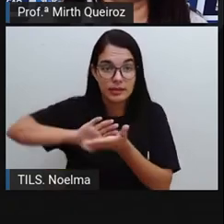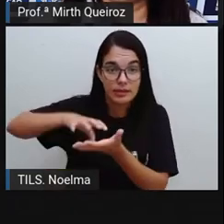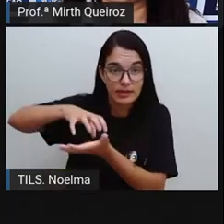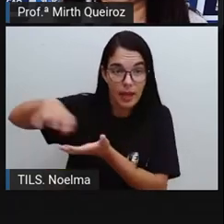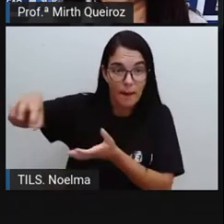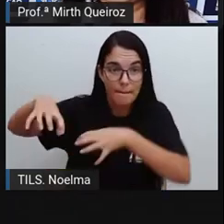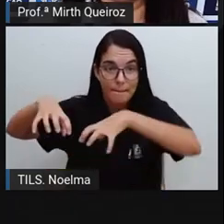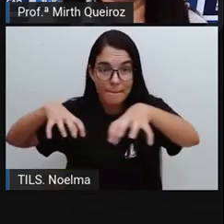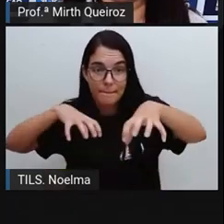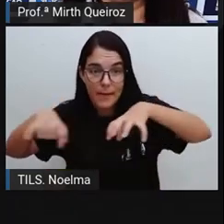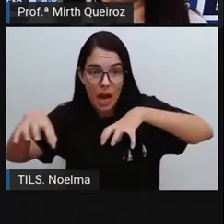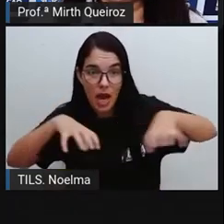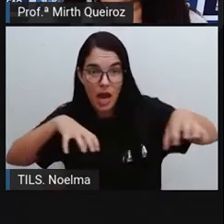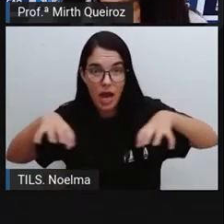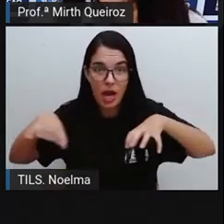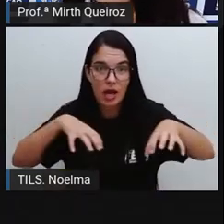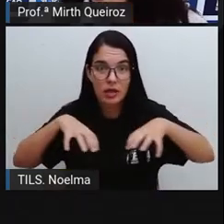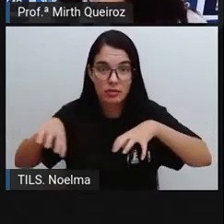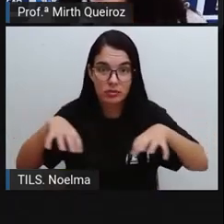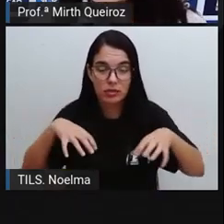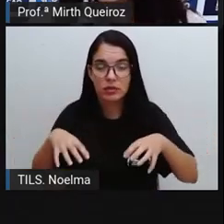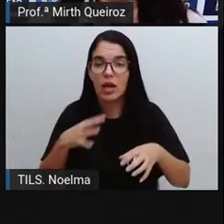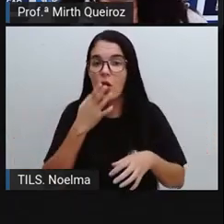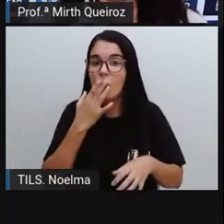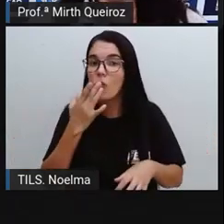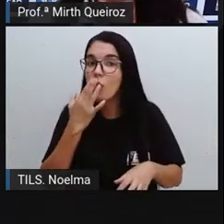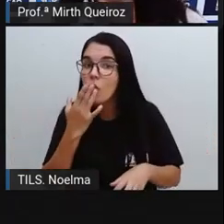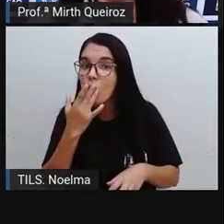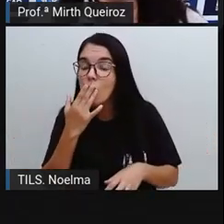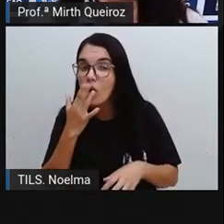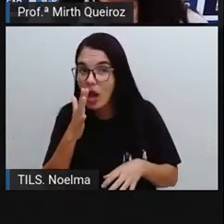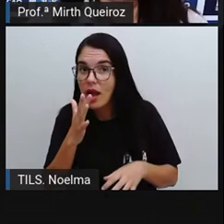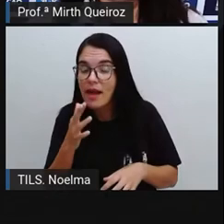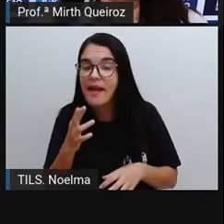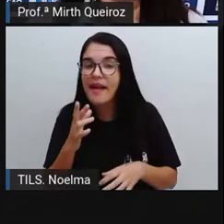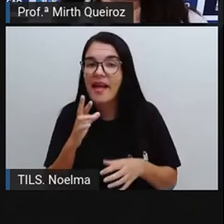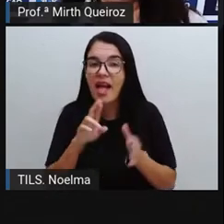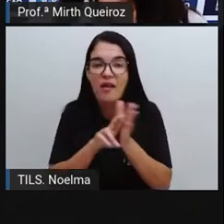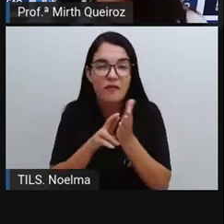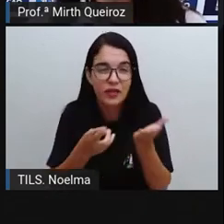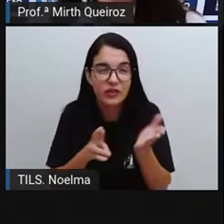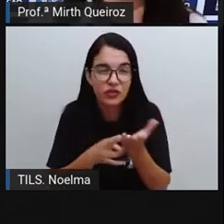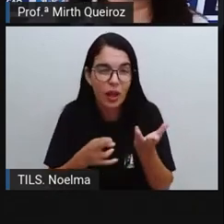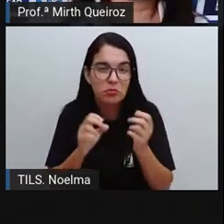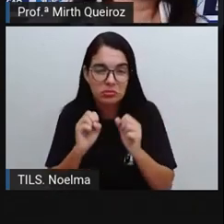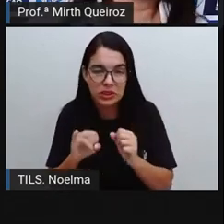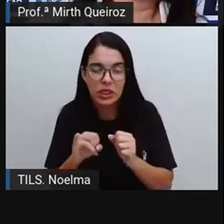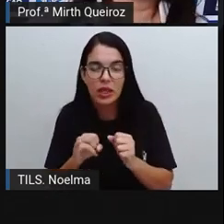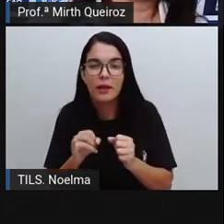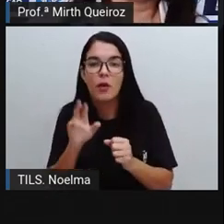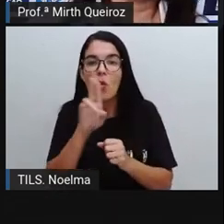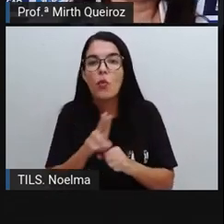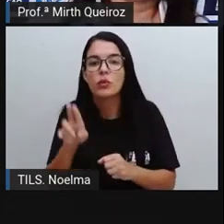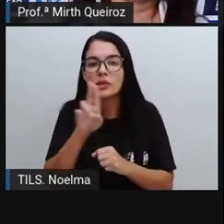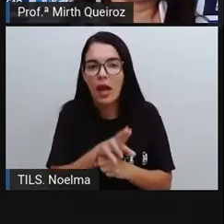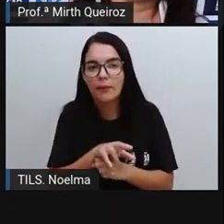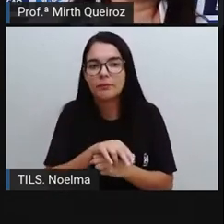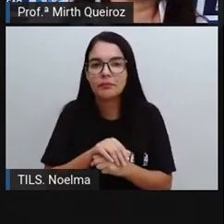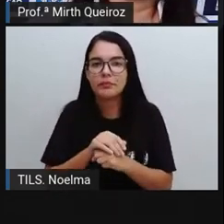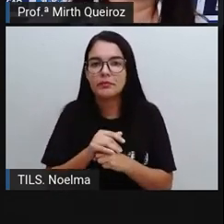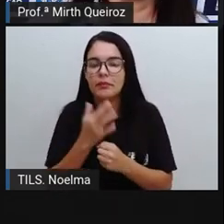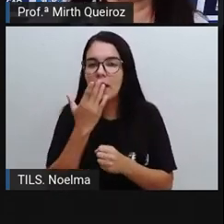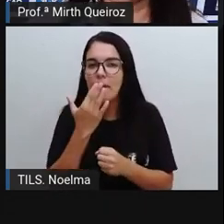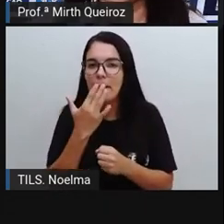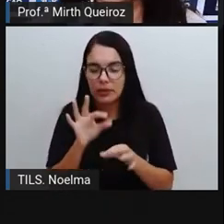folhas de revista por cor, né? Se vocês forem utilizar a revista. Se vocês forem utilizar papel